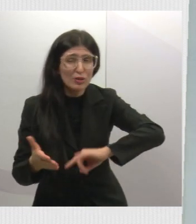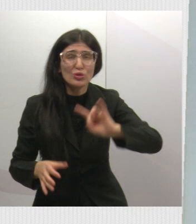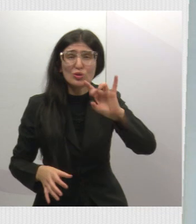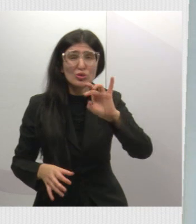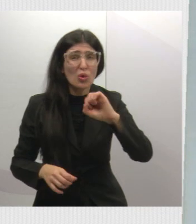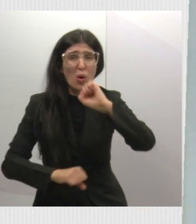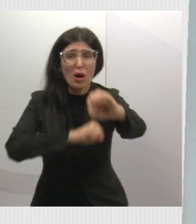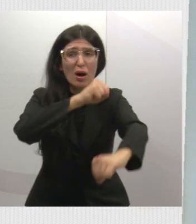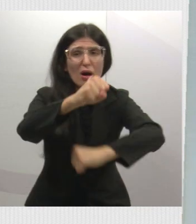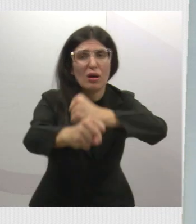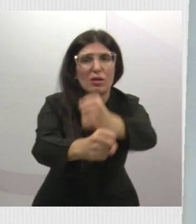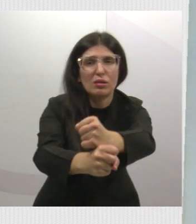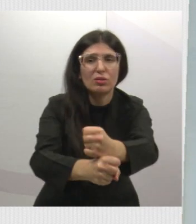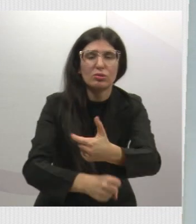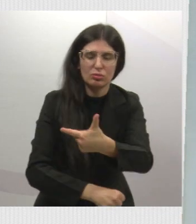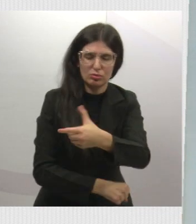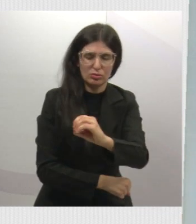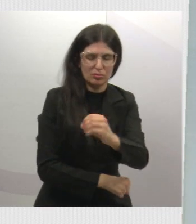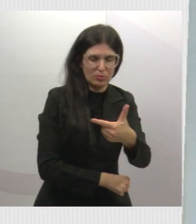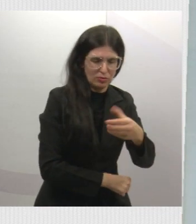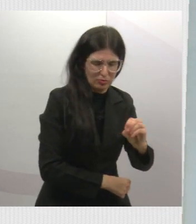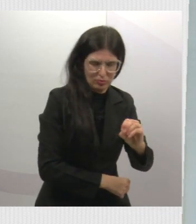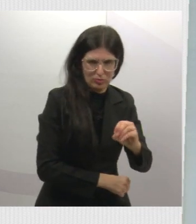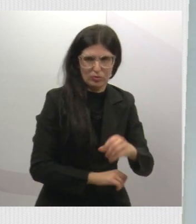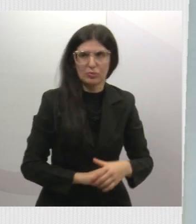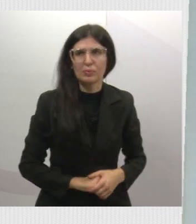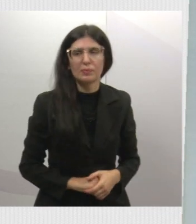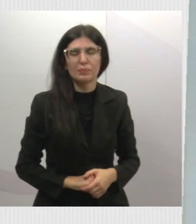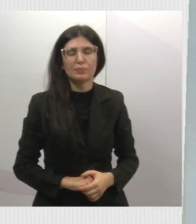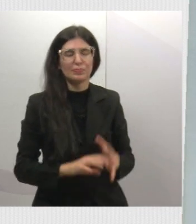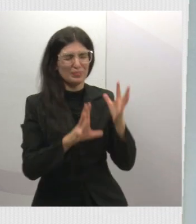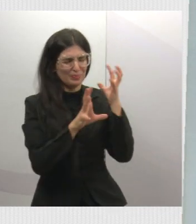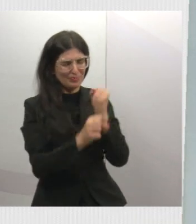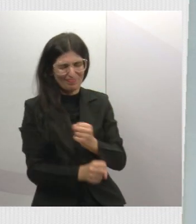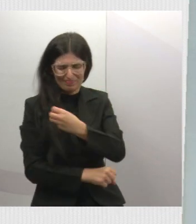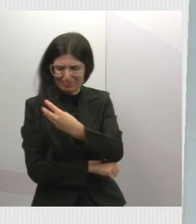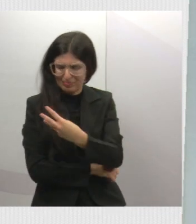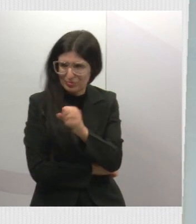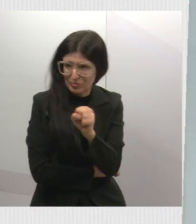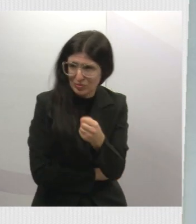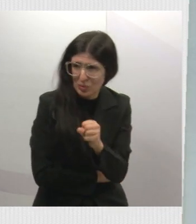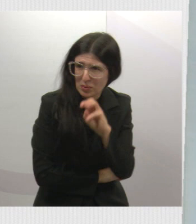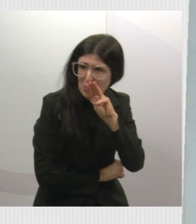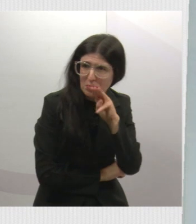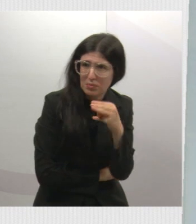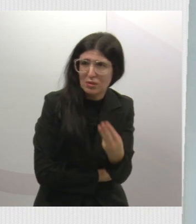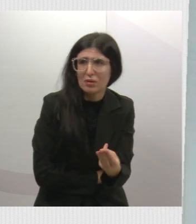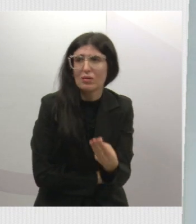2020. E foram pagas no montante de R$